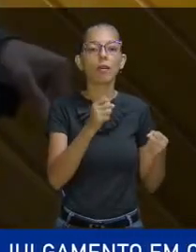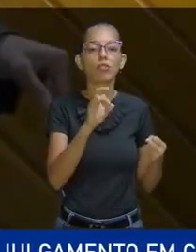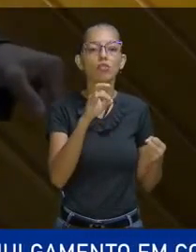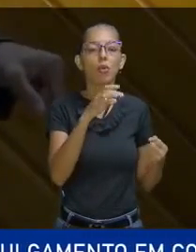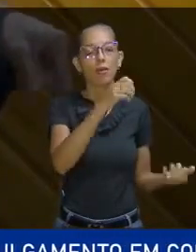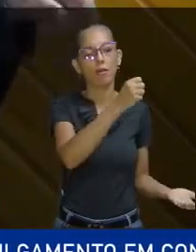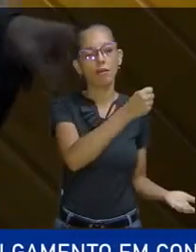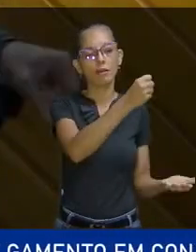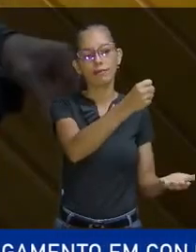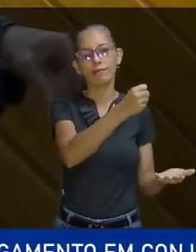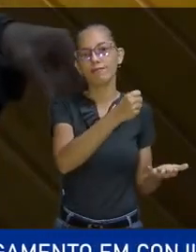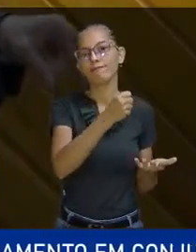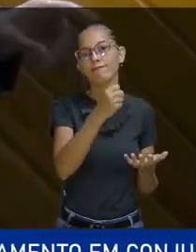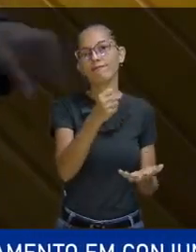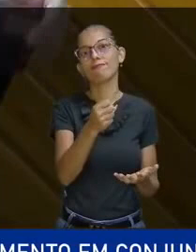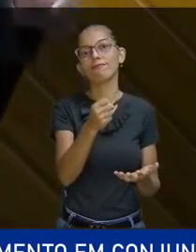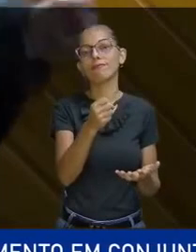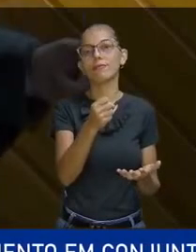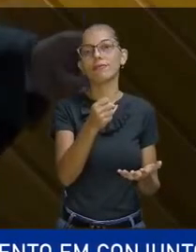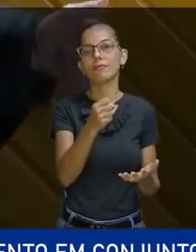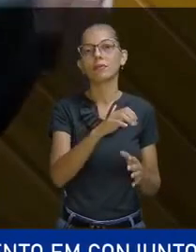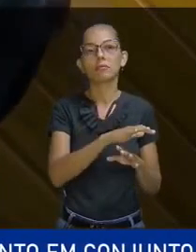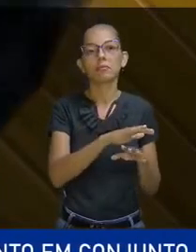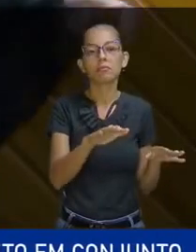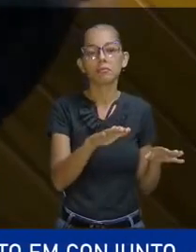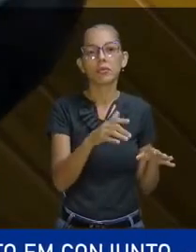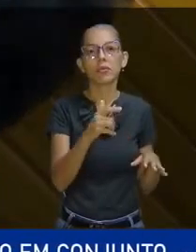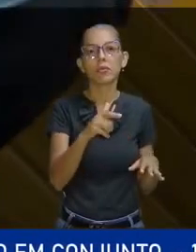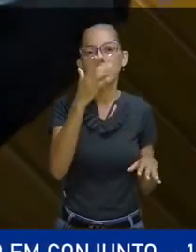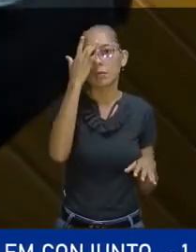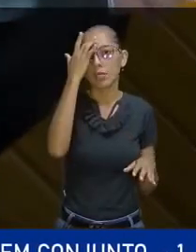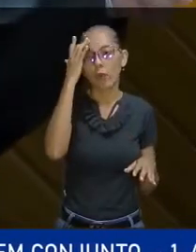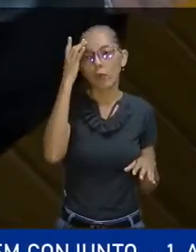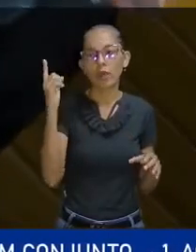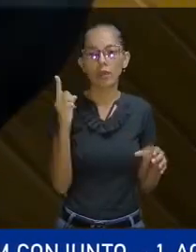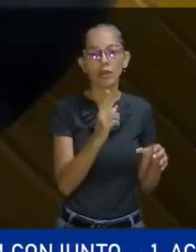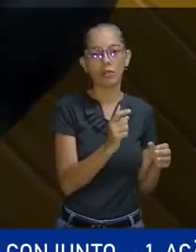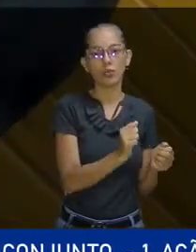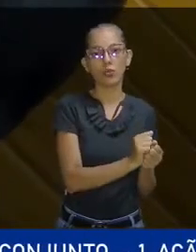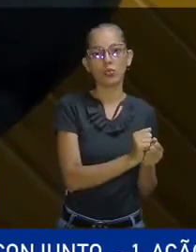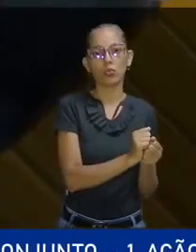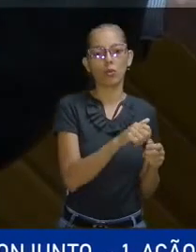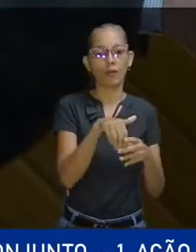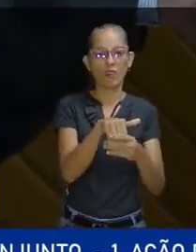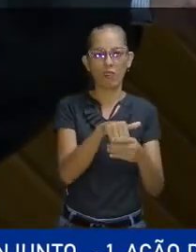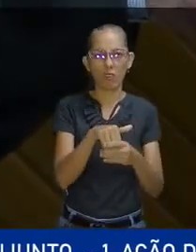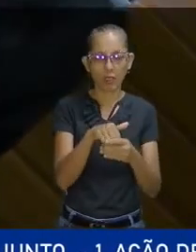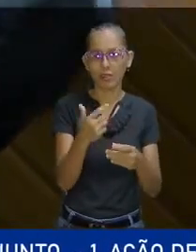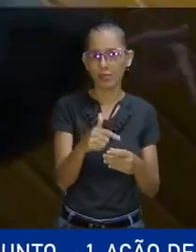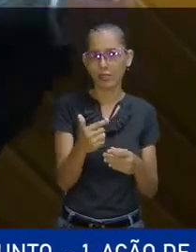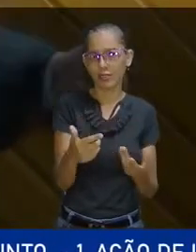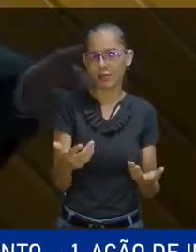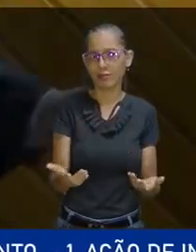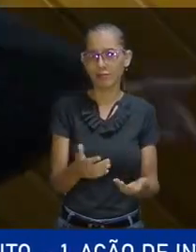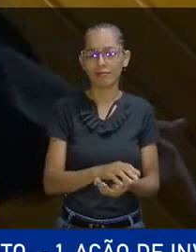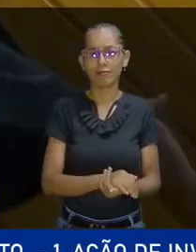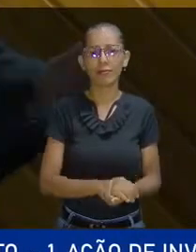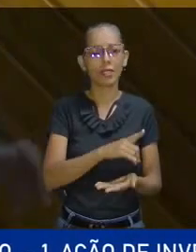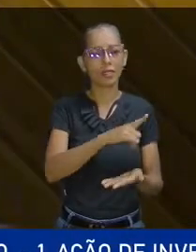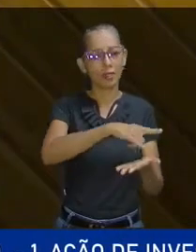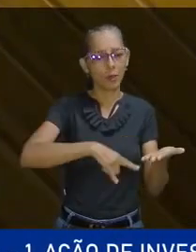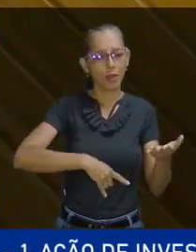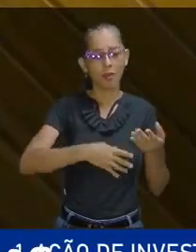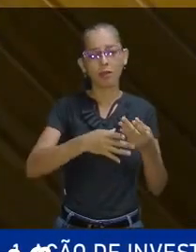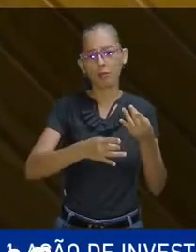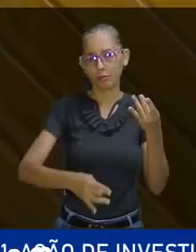há prova de promessa dessas cestas básicas a eleitor que seja identificável ou